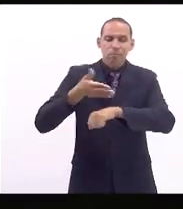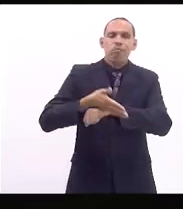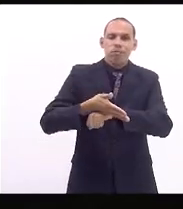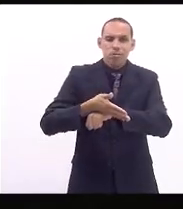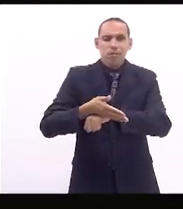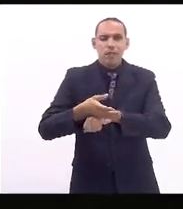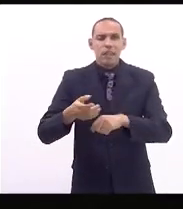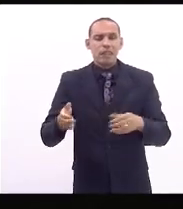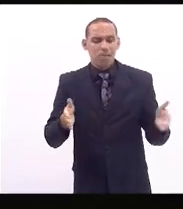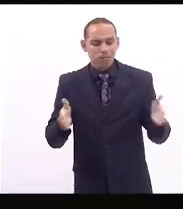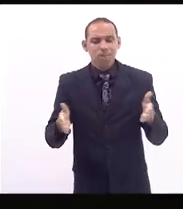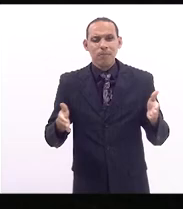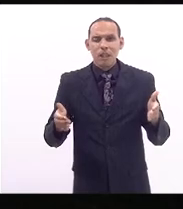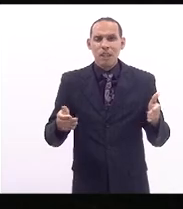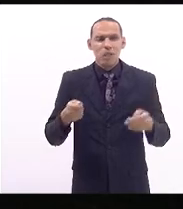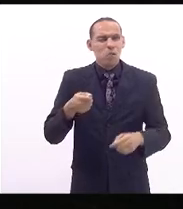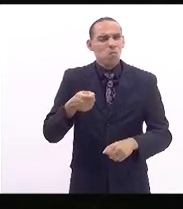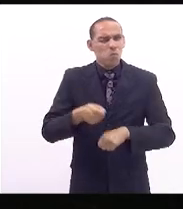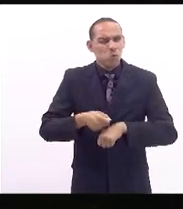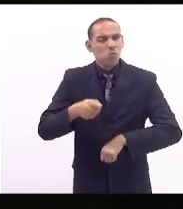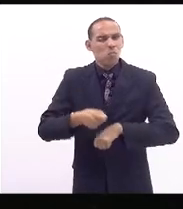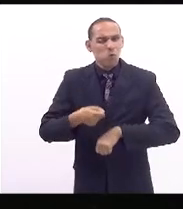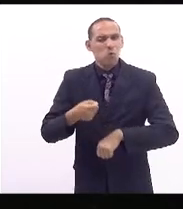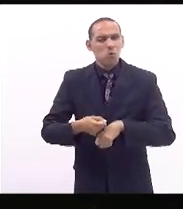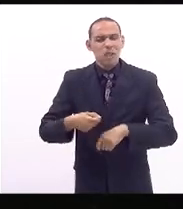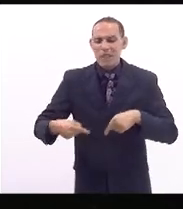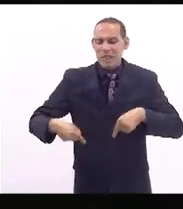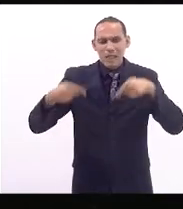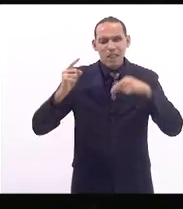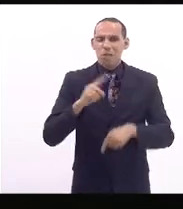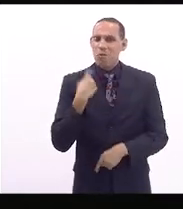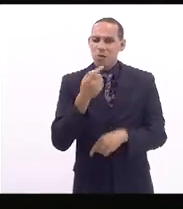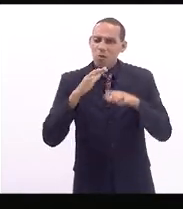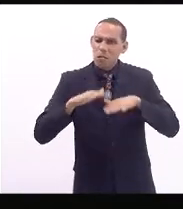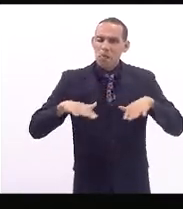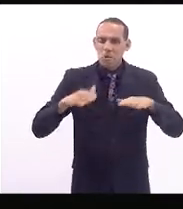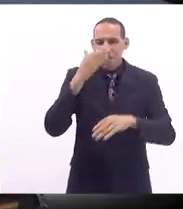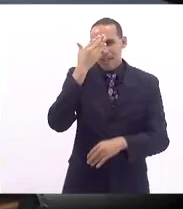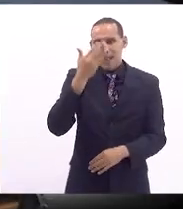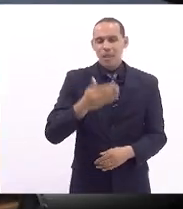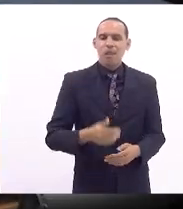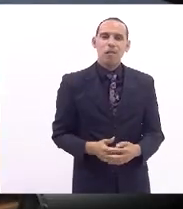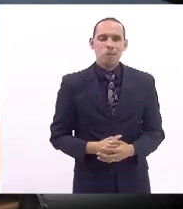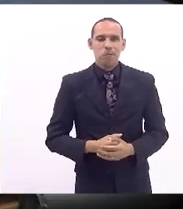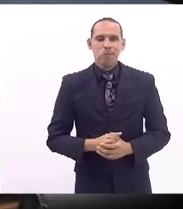esse tempo duro e desafiador para todos e todas nós obrigada